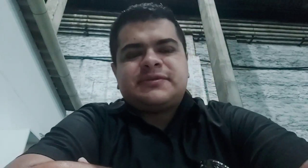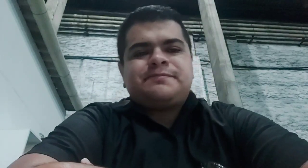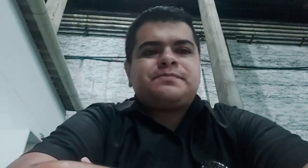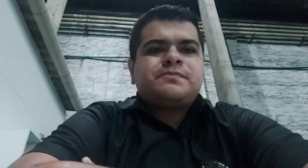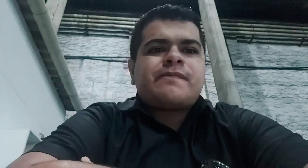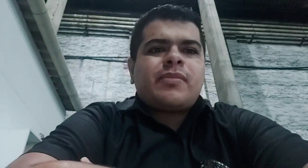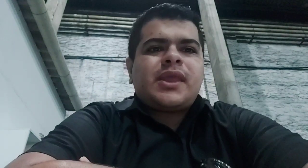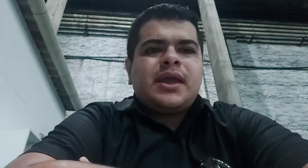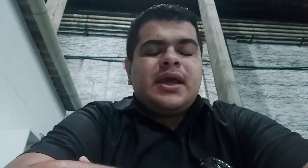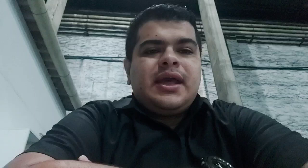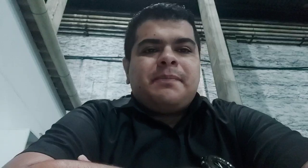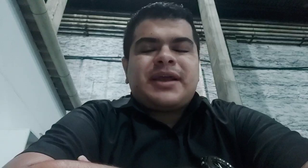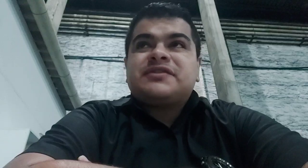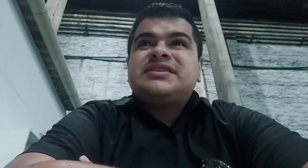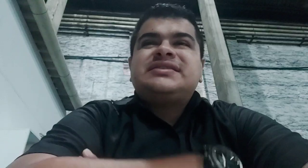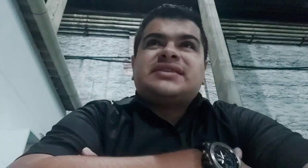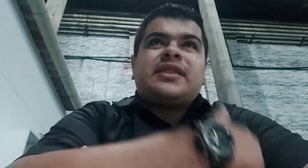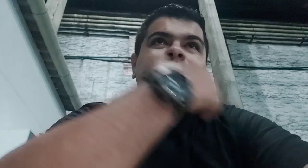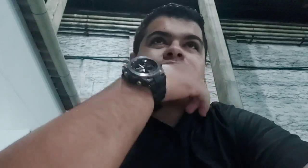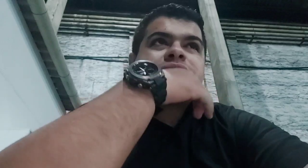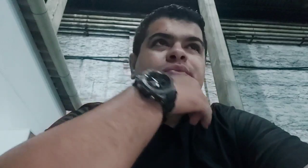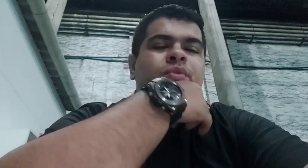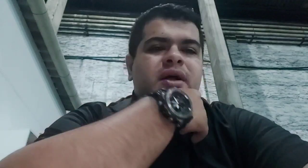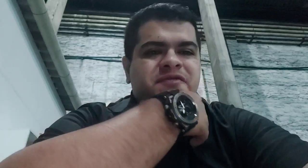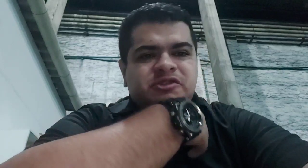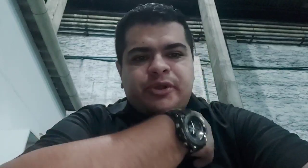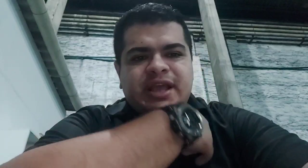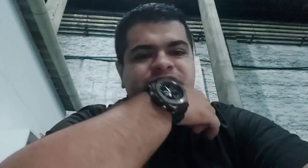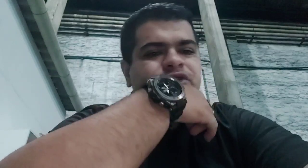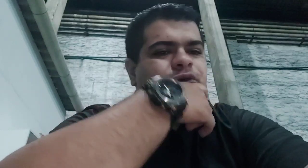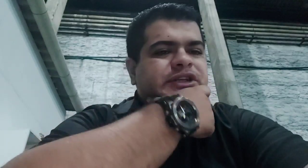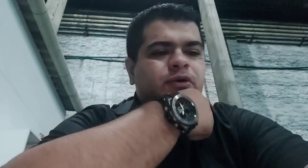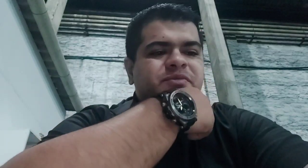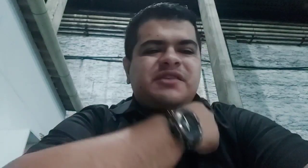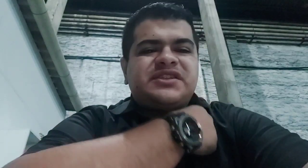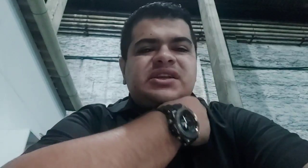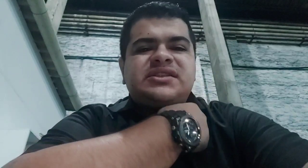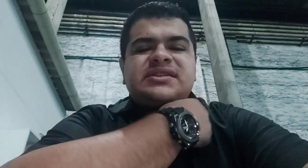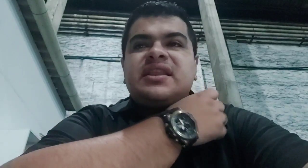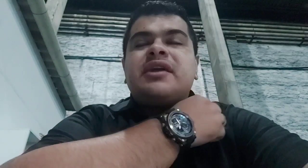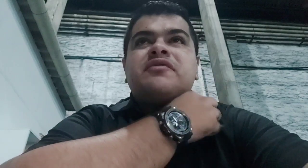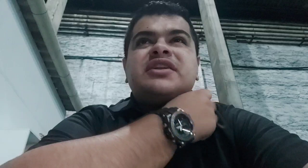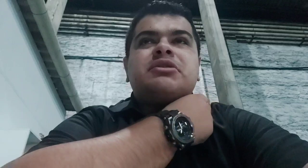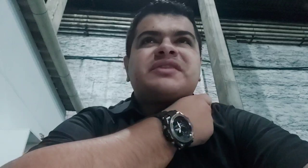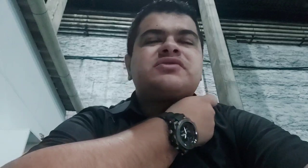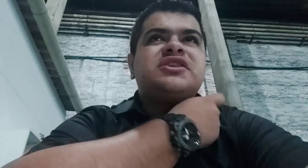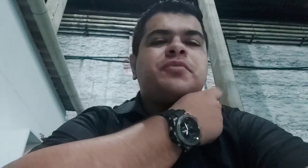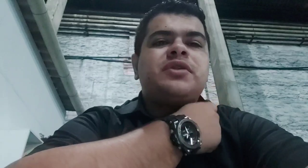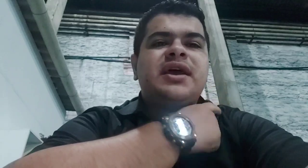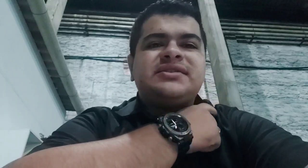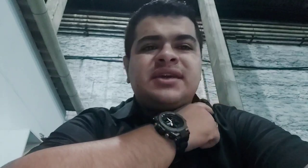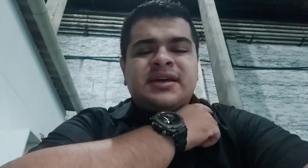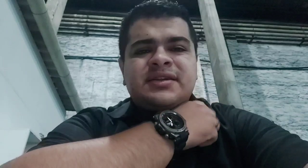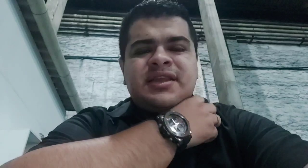da Silva. Para que vocês entendam, devido aos protestos de hoje, alguns manifestantes excederam, invadiram a Praça dos